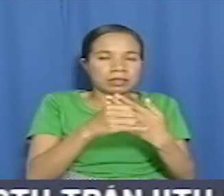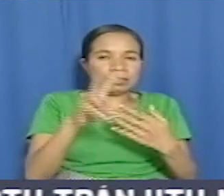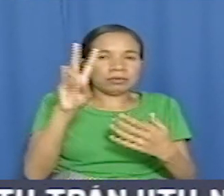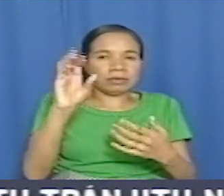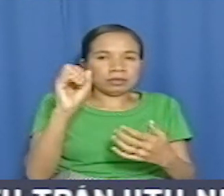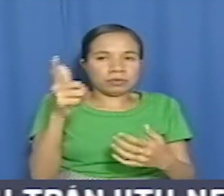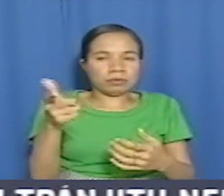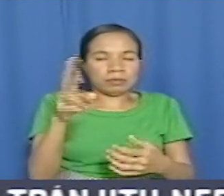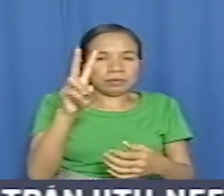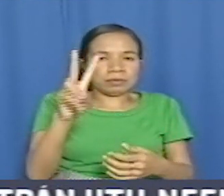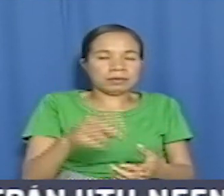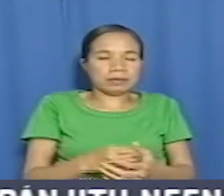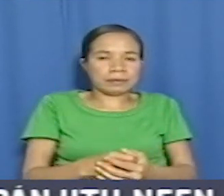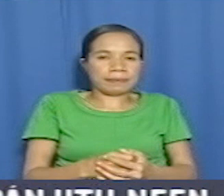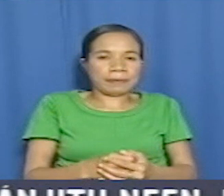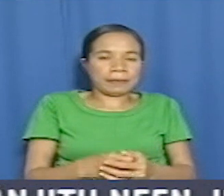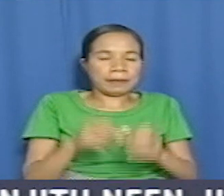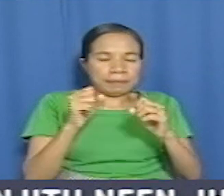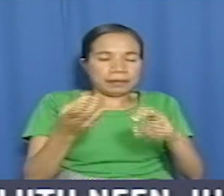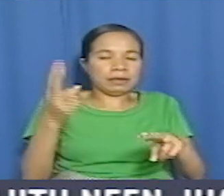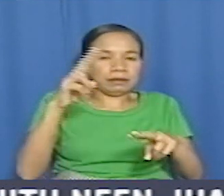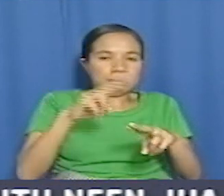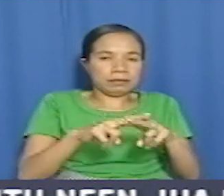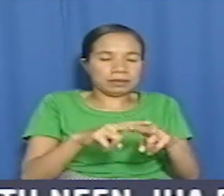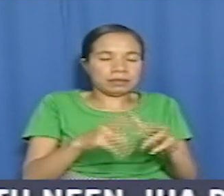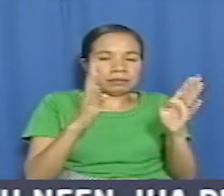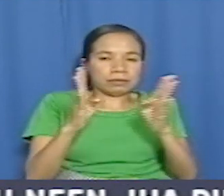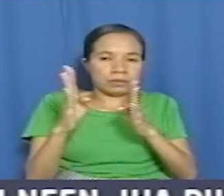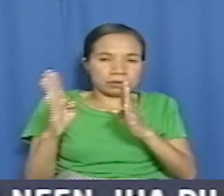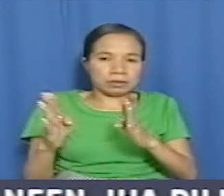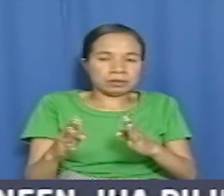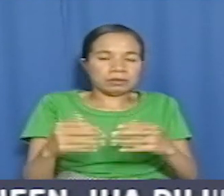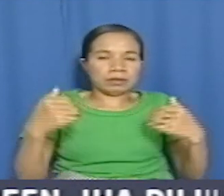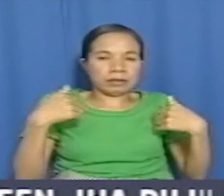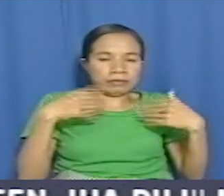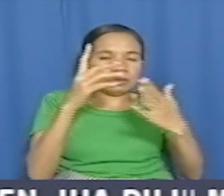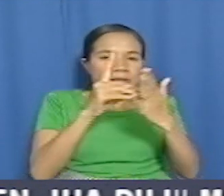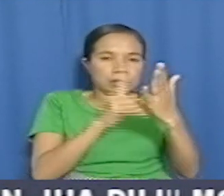ser número nené, se bela aumenta, porque aí tem processo nené, nem dados nené,